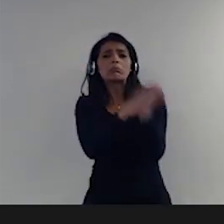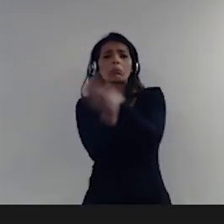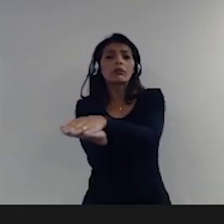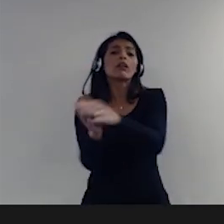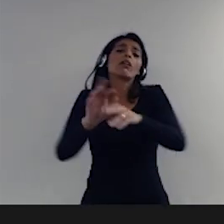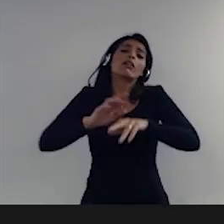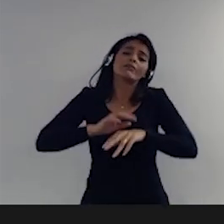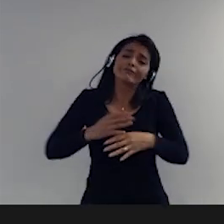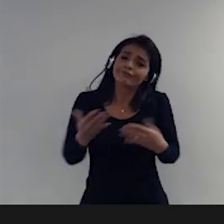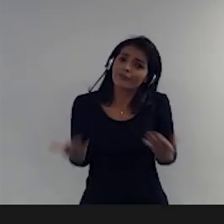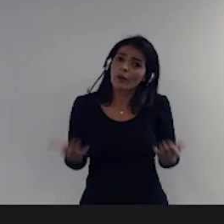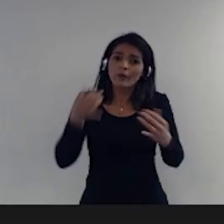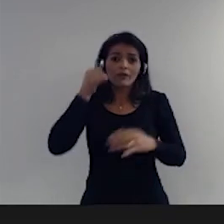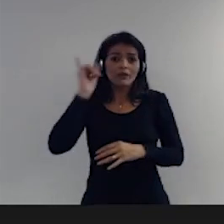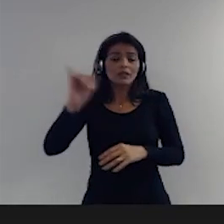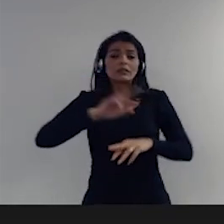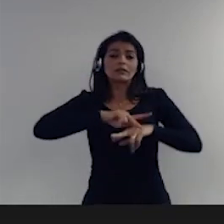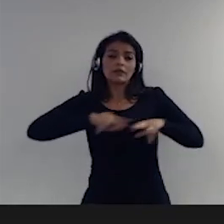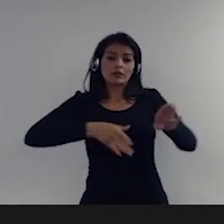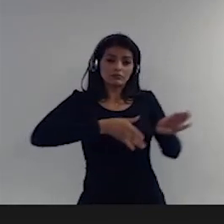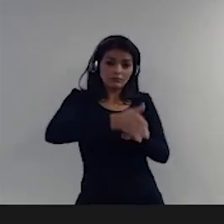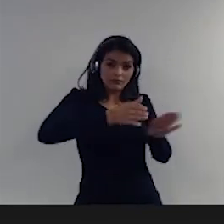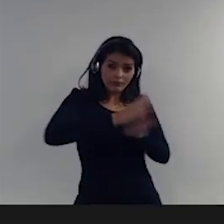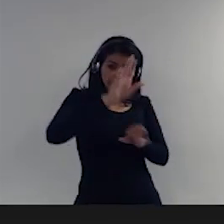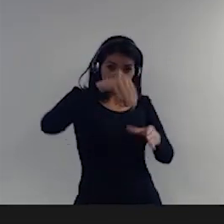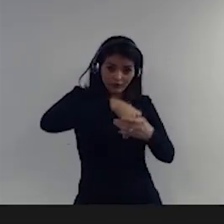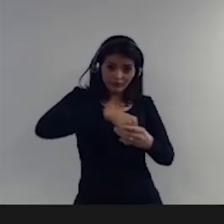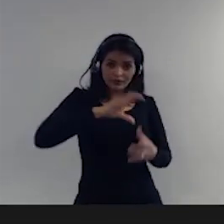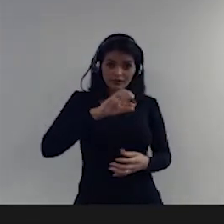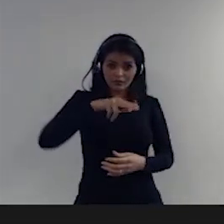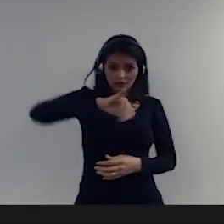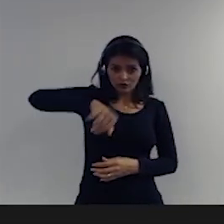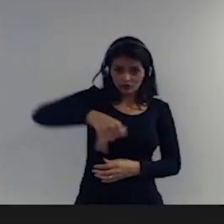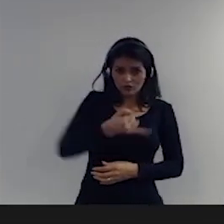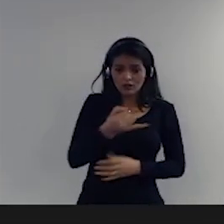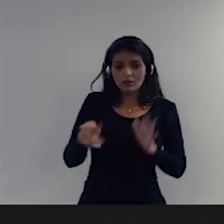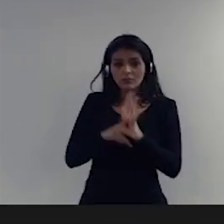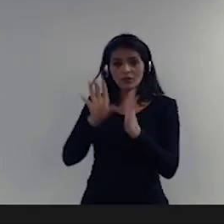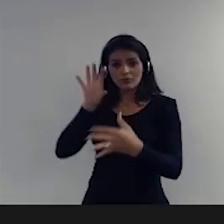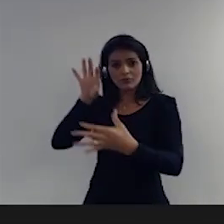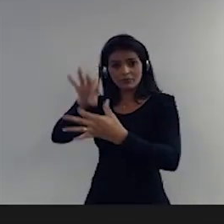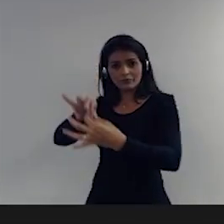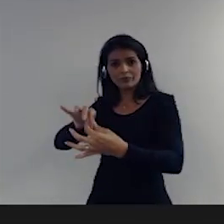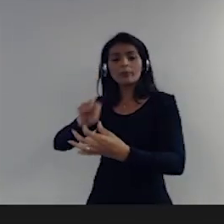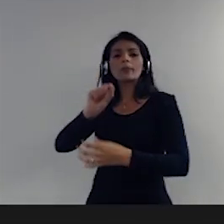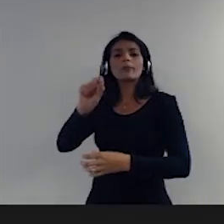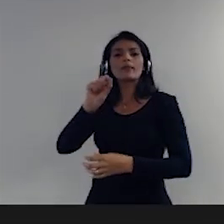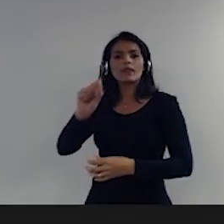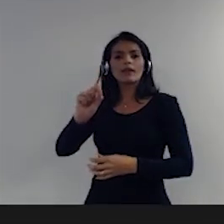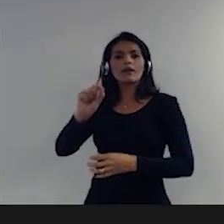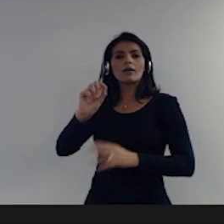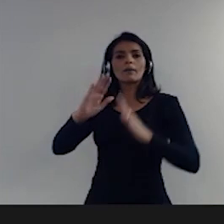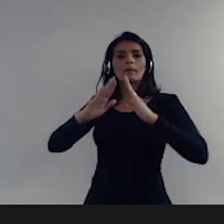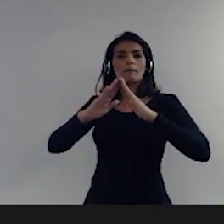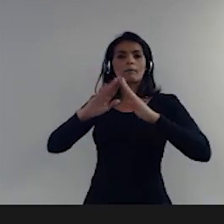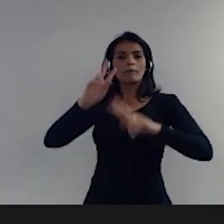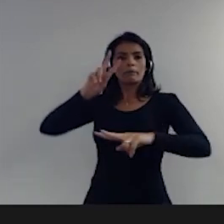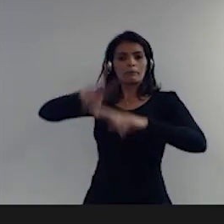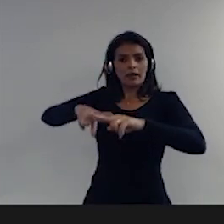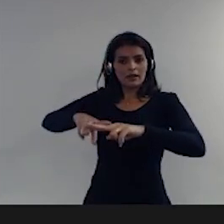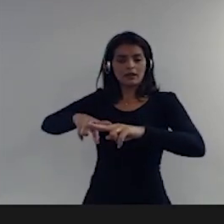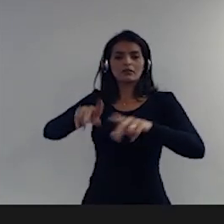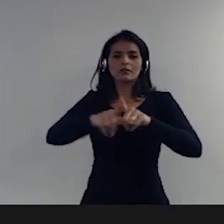série de medidas do Conselho Nacional de Justiça que são ligados à questão penitenciária,